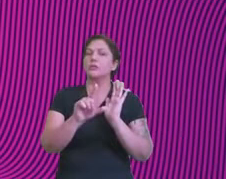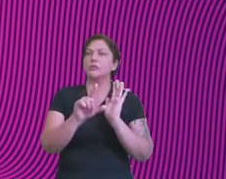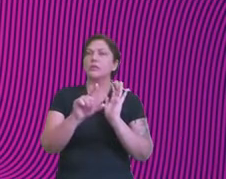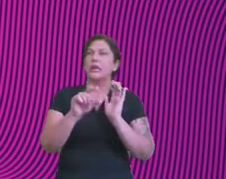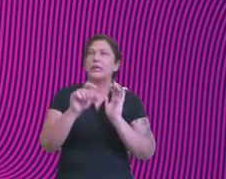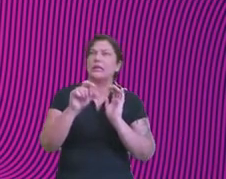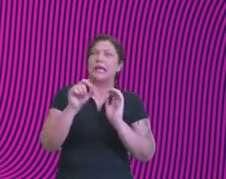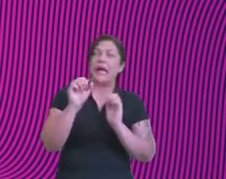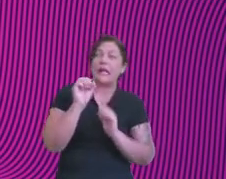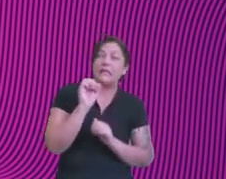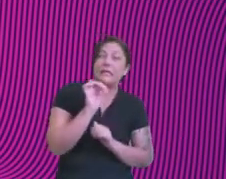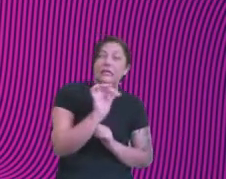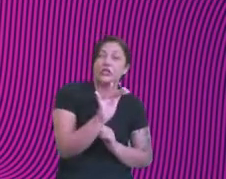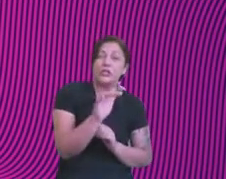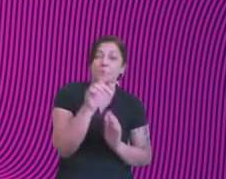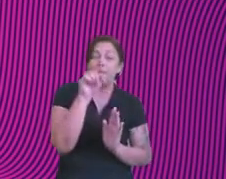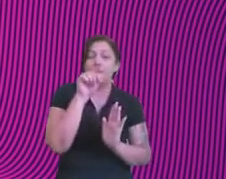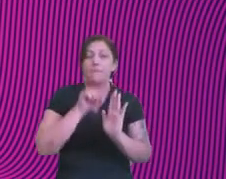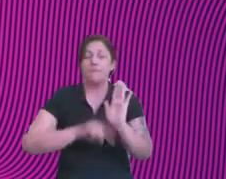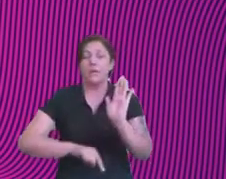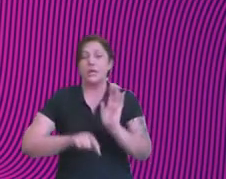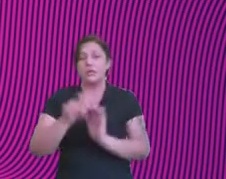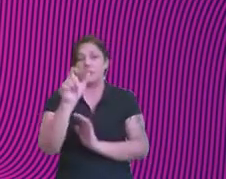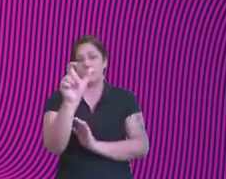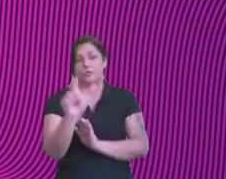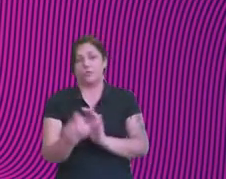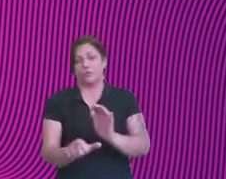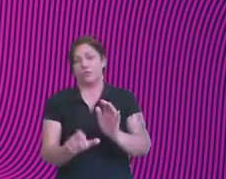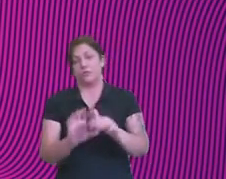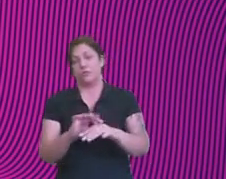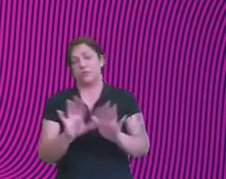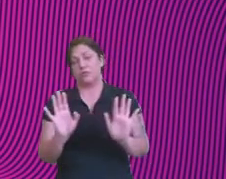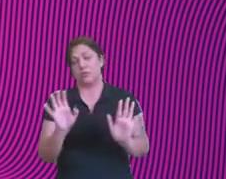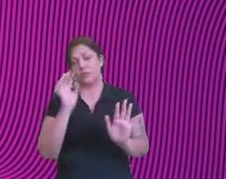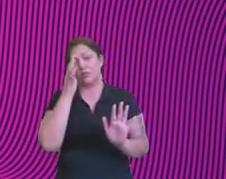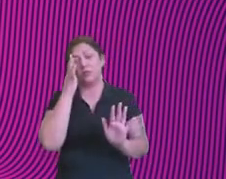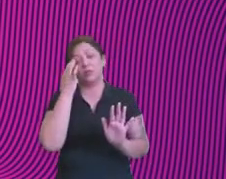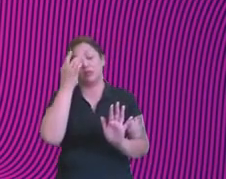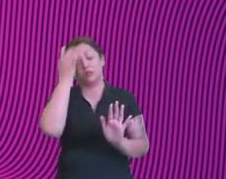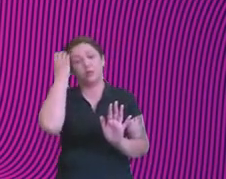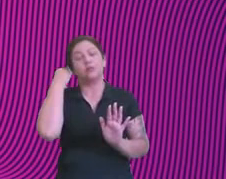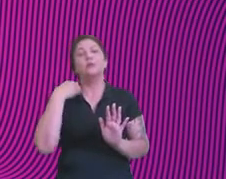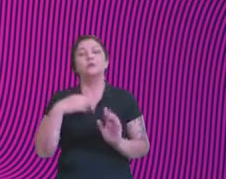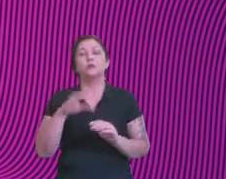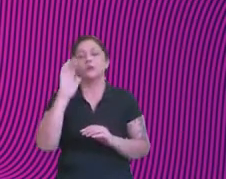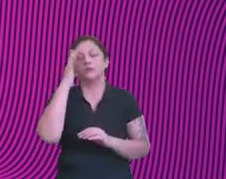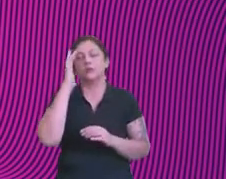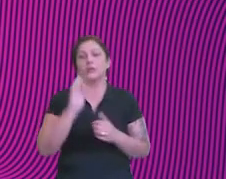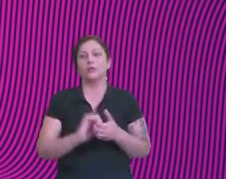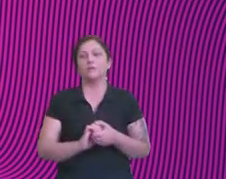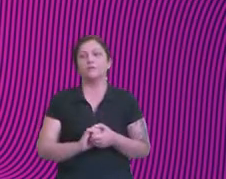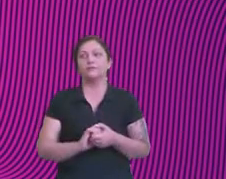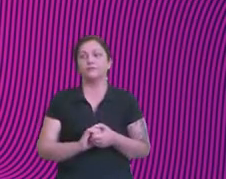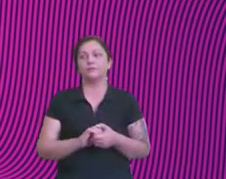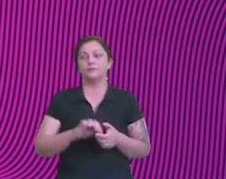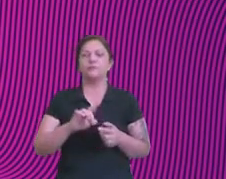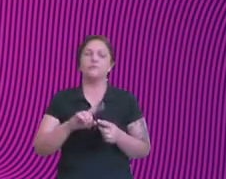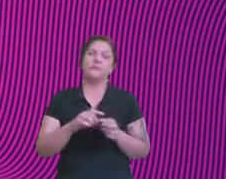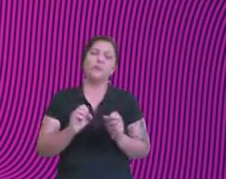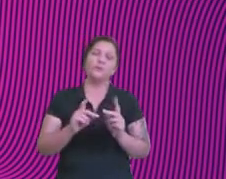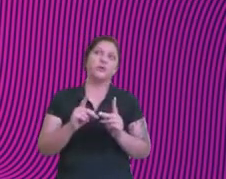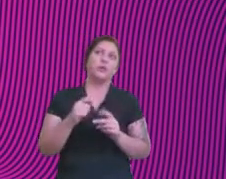toxicidade. Eu não percebi se está com esplenomegalia, alguma coisa nesse sentido, mas a única coisa realmente que